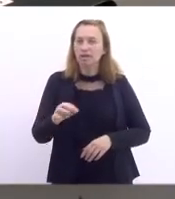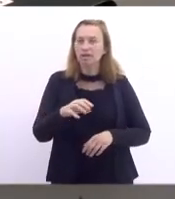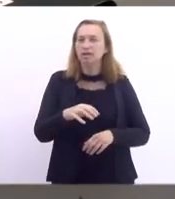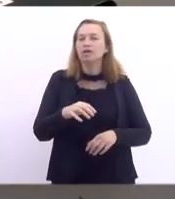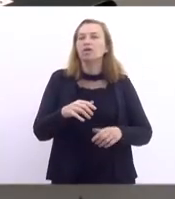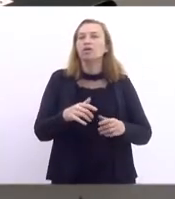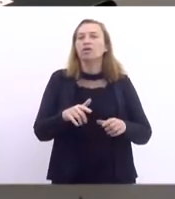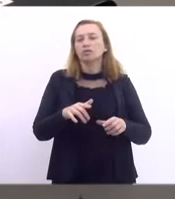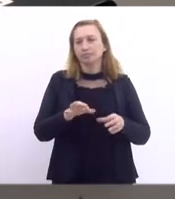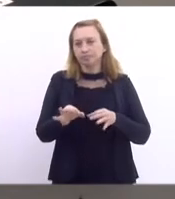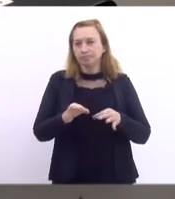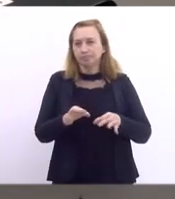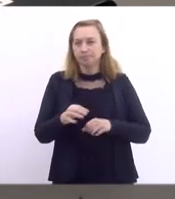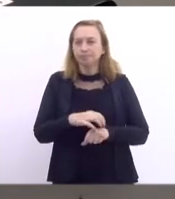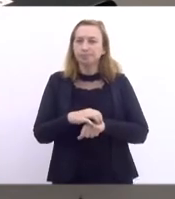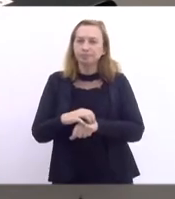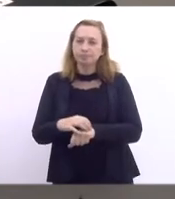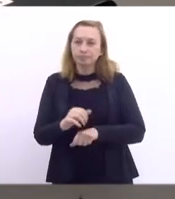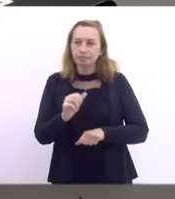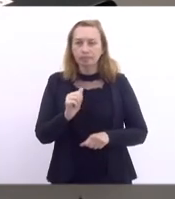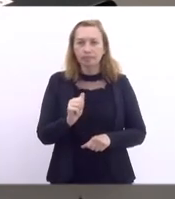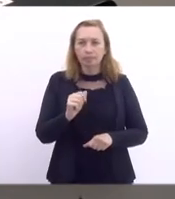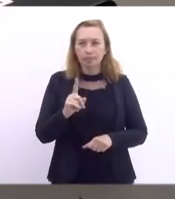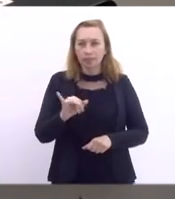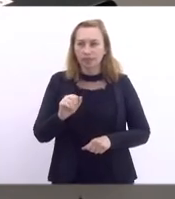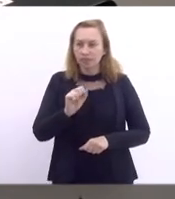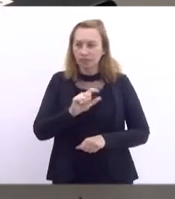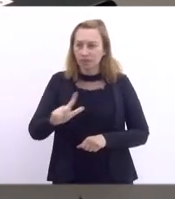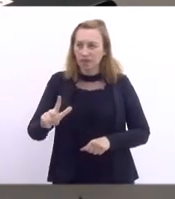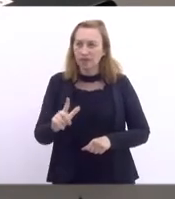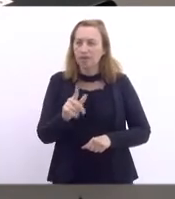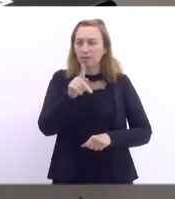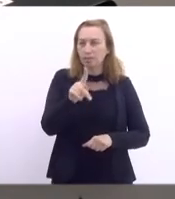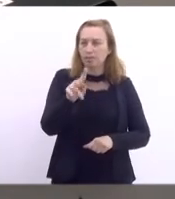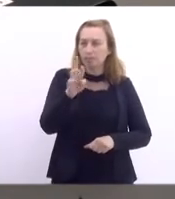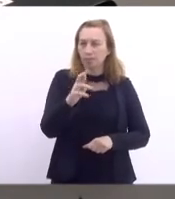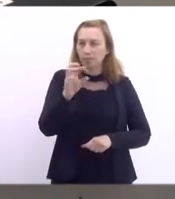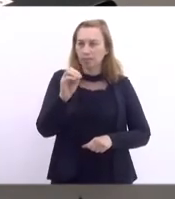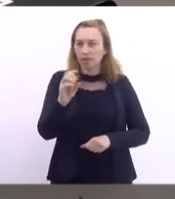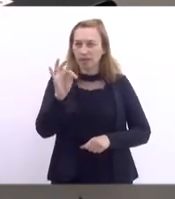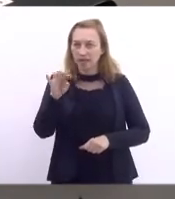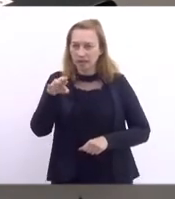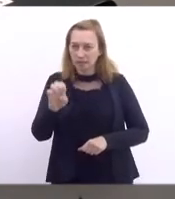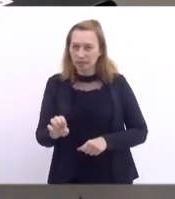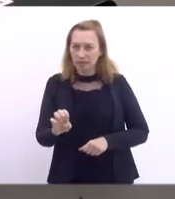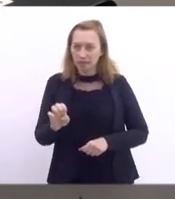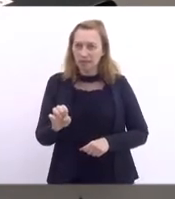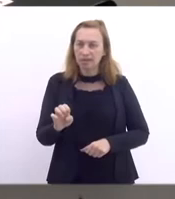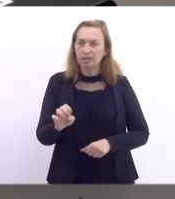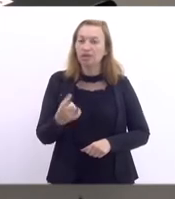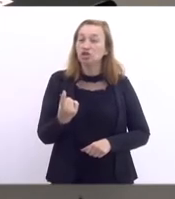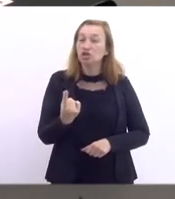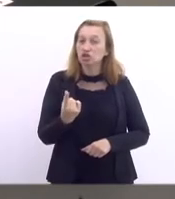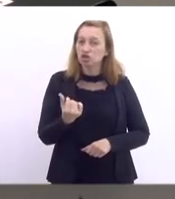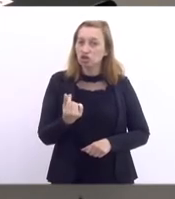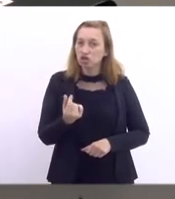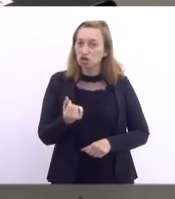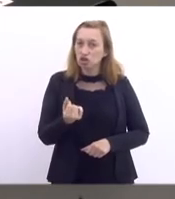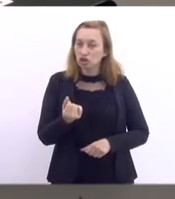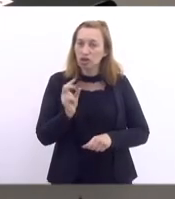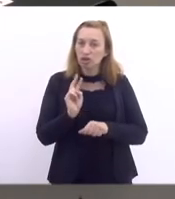transporte adicional foram 600 milhões de dólares o protesto que foi via dpr que a dinheiro do